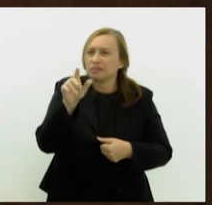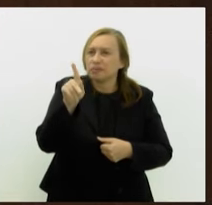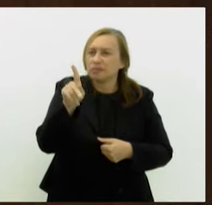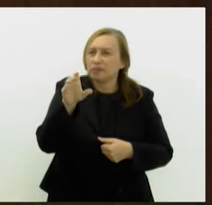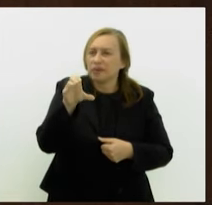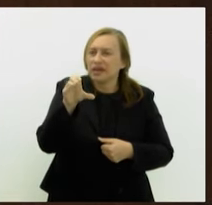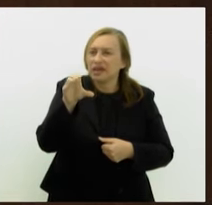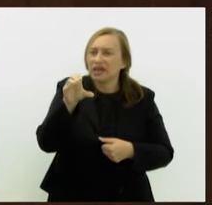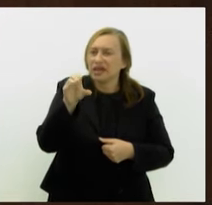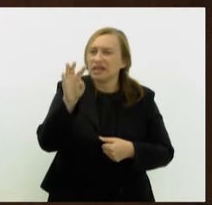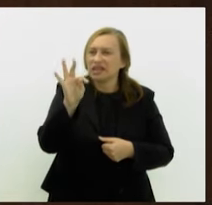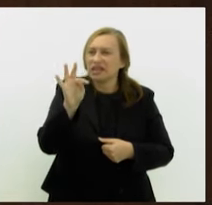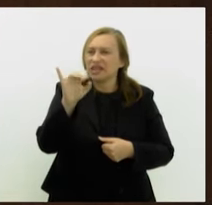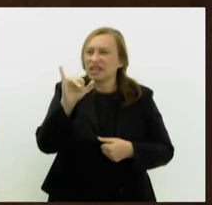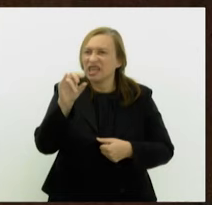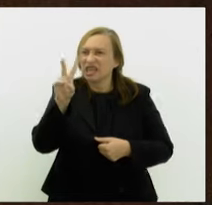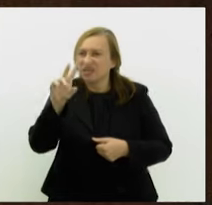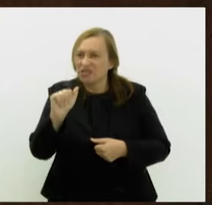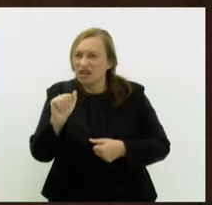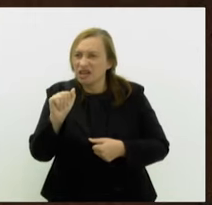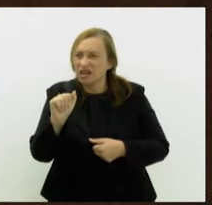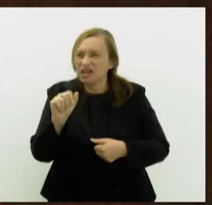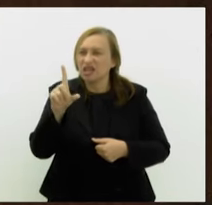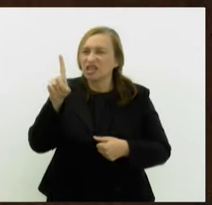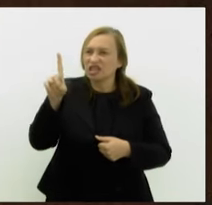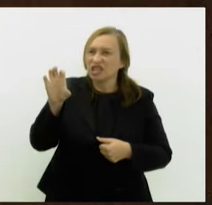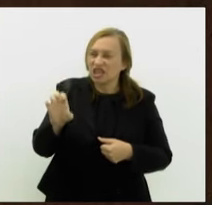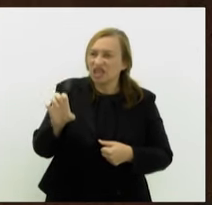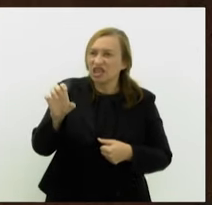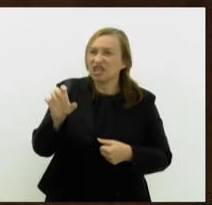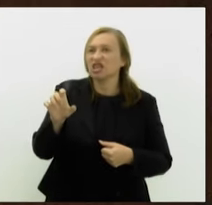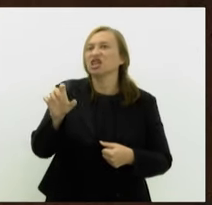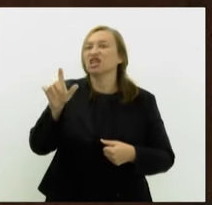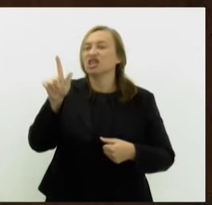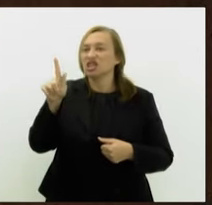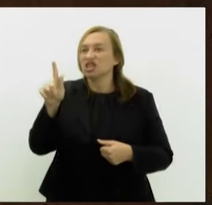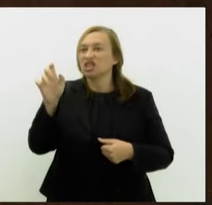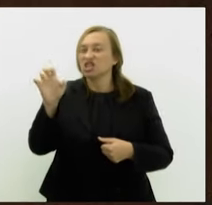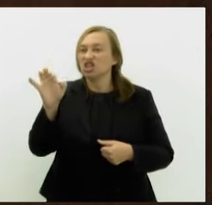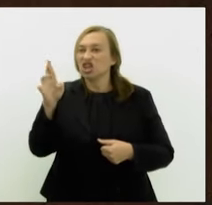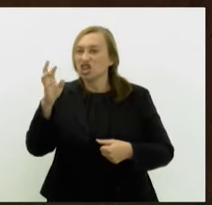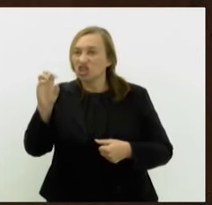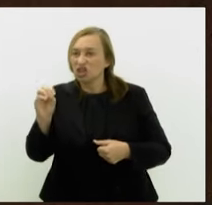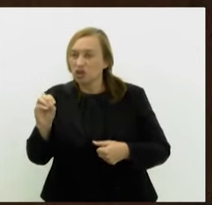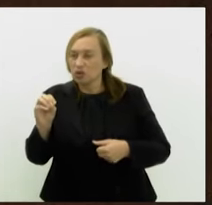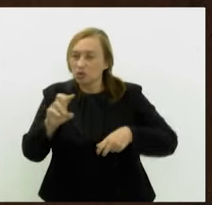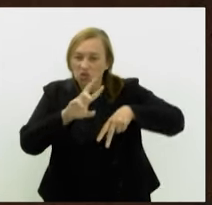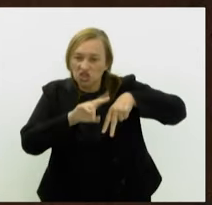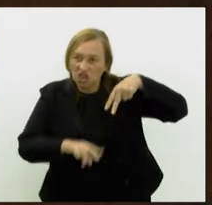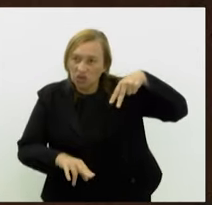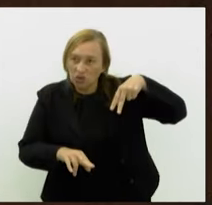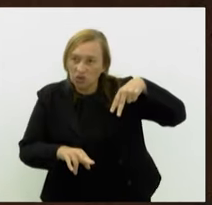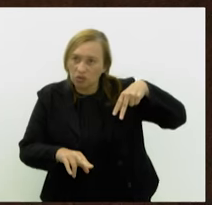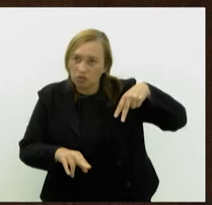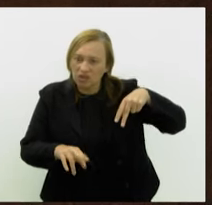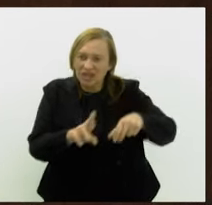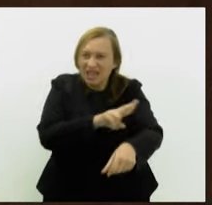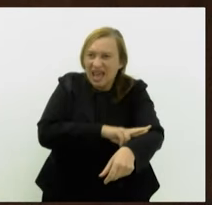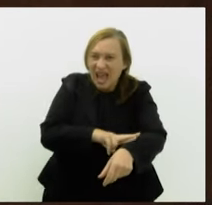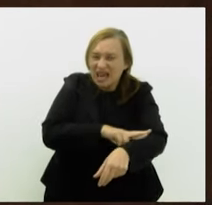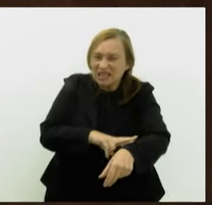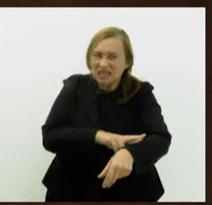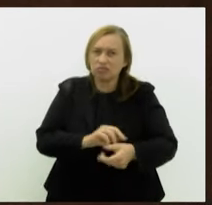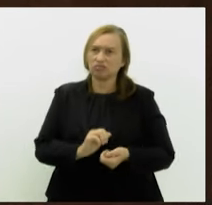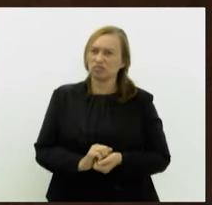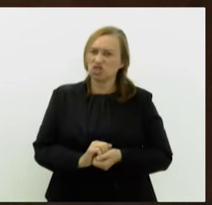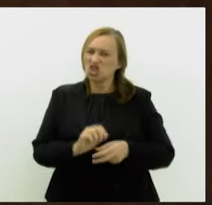Que perspectiva? Gênero é masculino ou feminino? E por que só raça? Então,